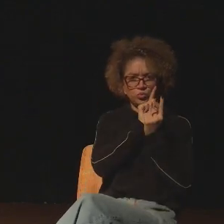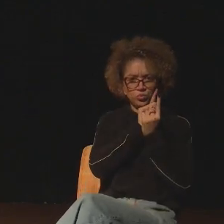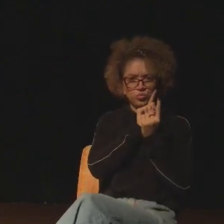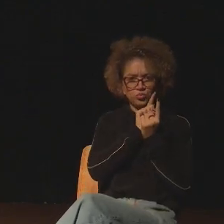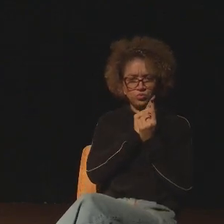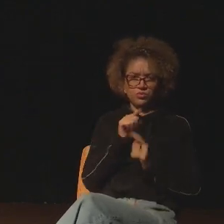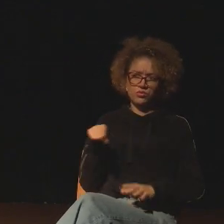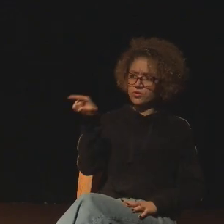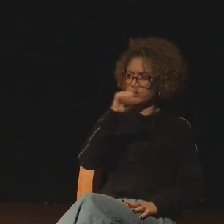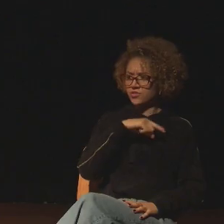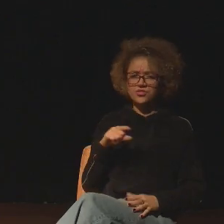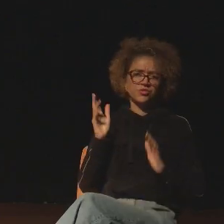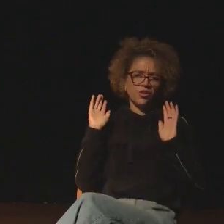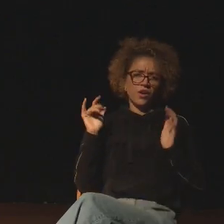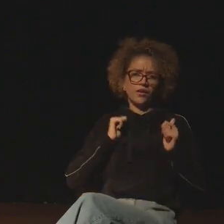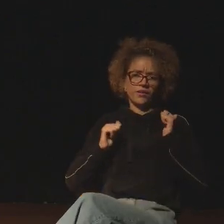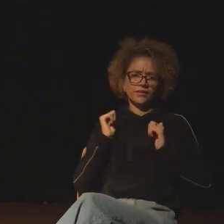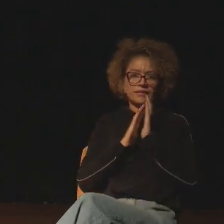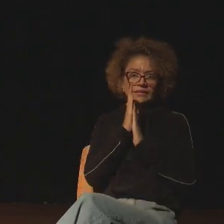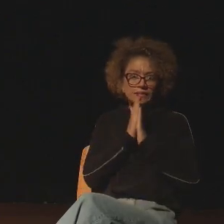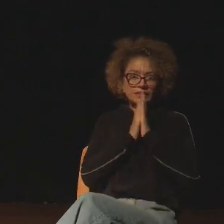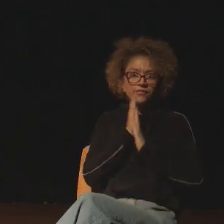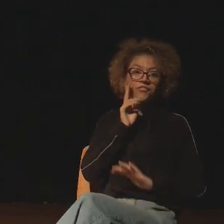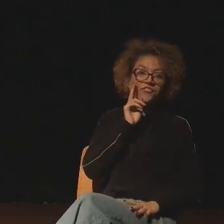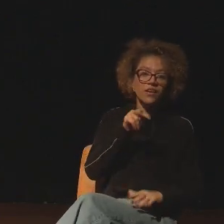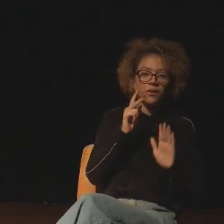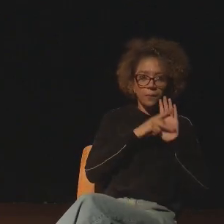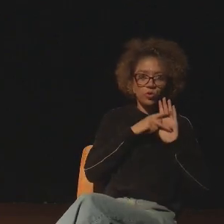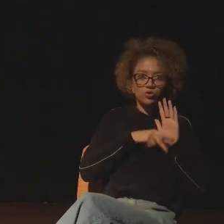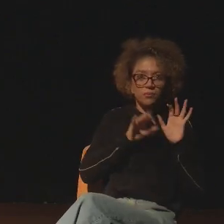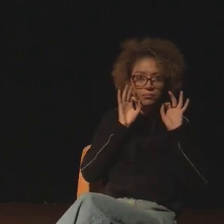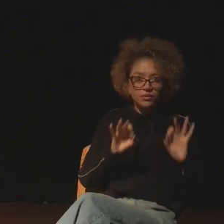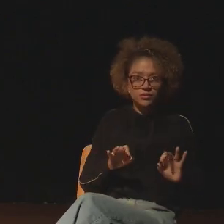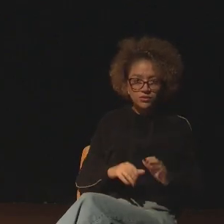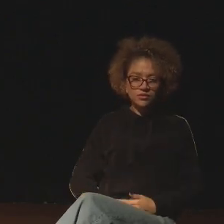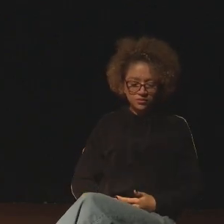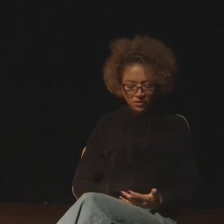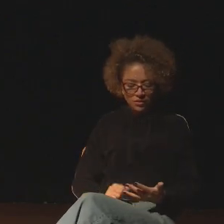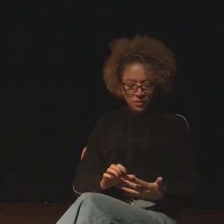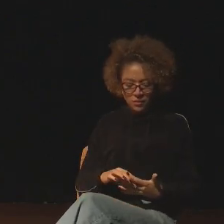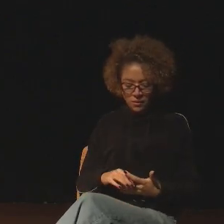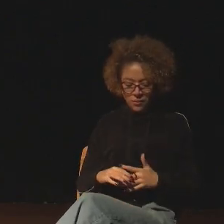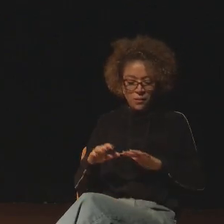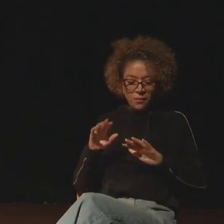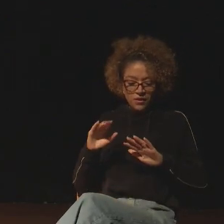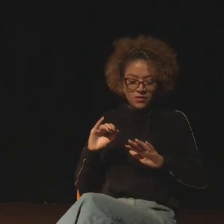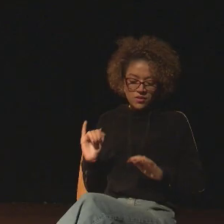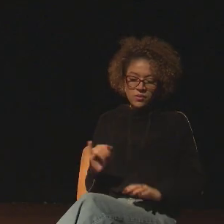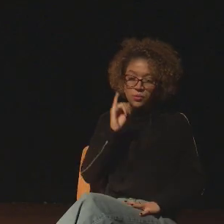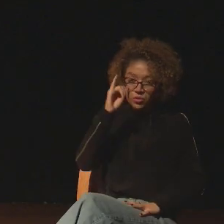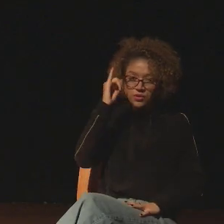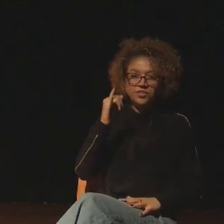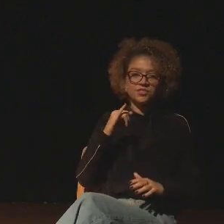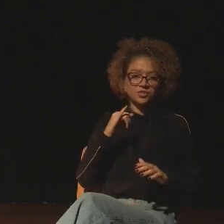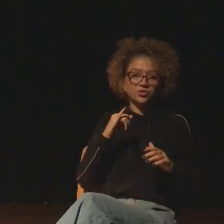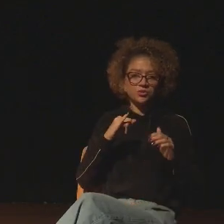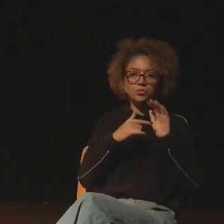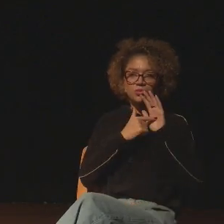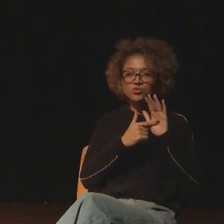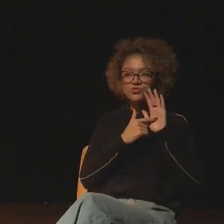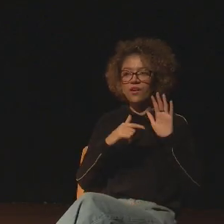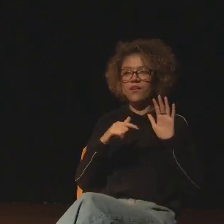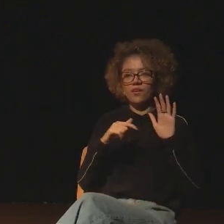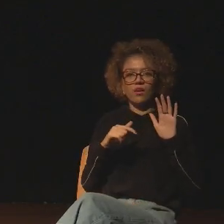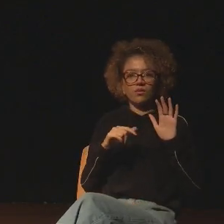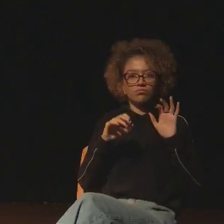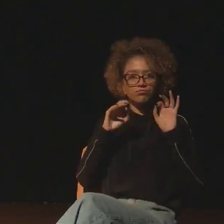eu sei que todo mundo está mais ansioso para ver o projeto em si, mas para a gente é importante também trazer esses fatos para evidenciar que